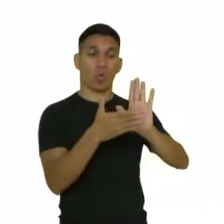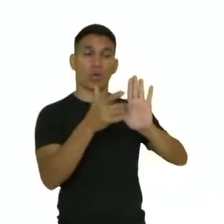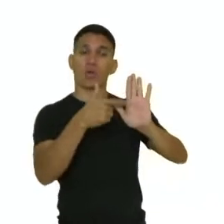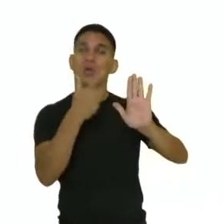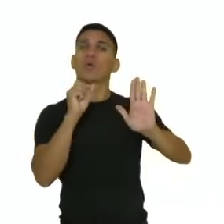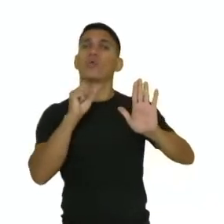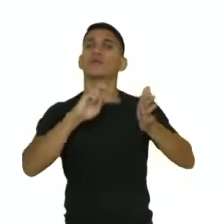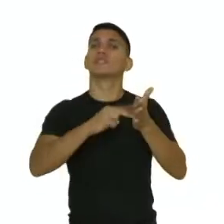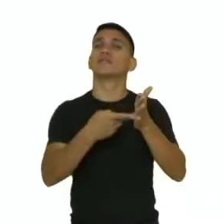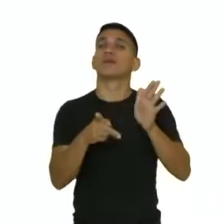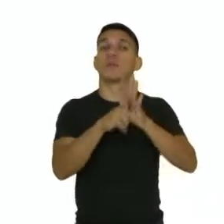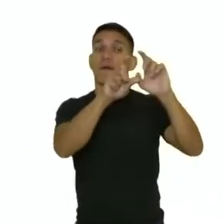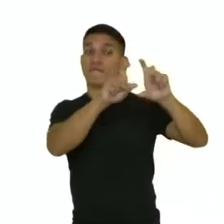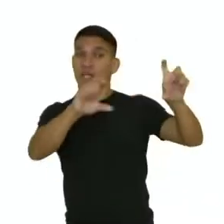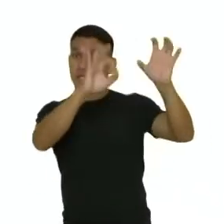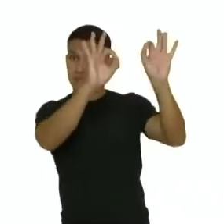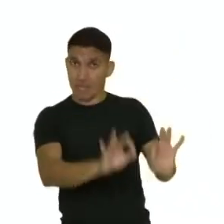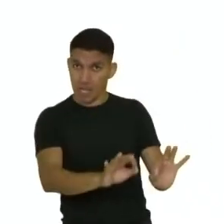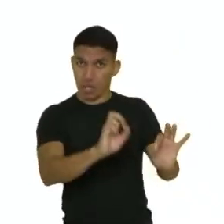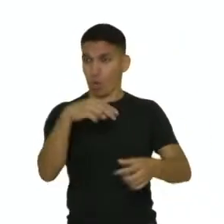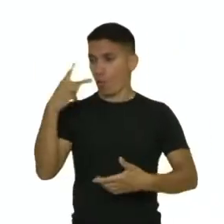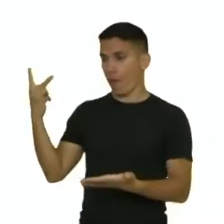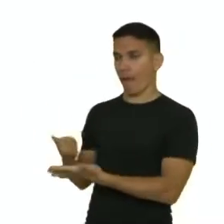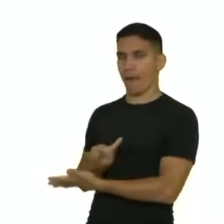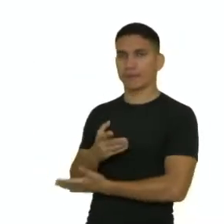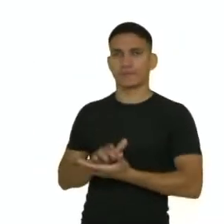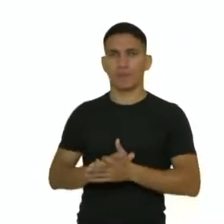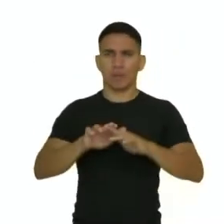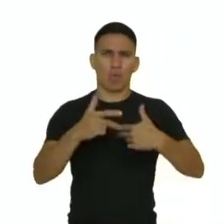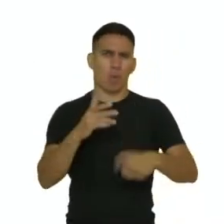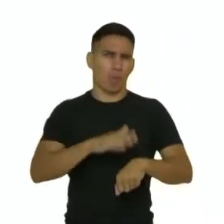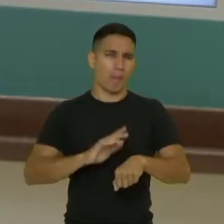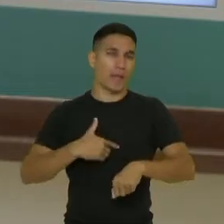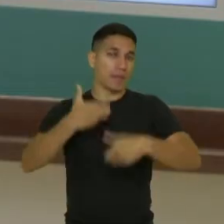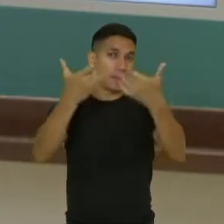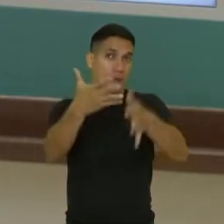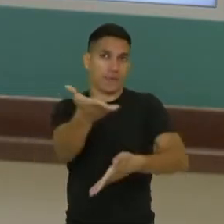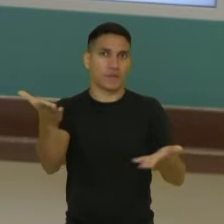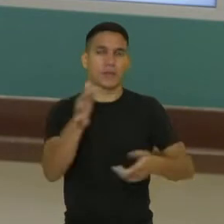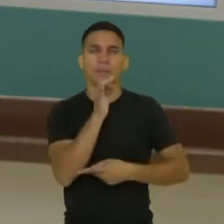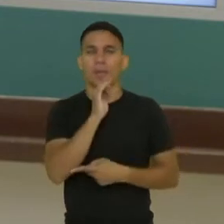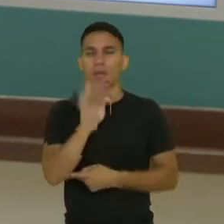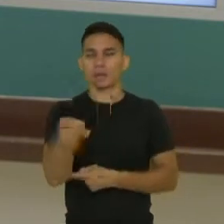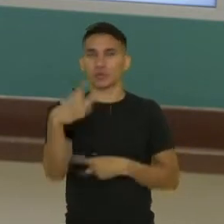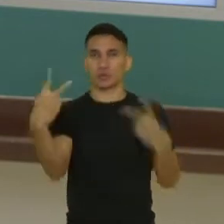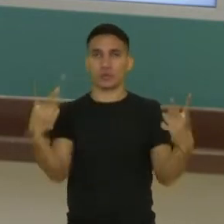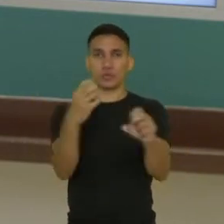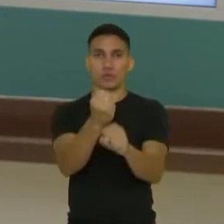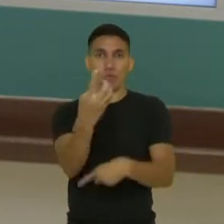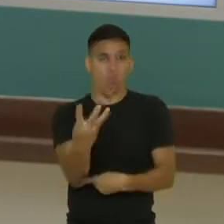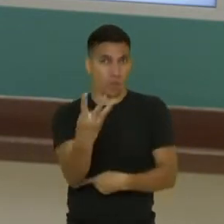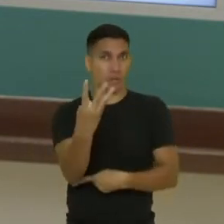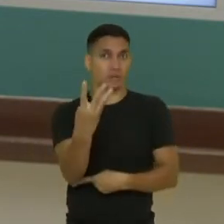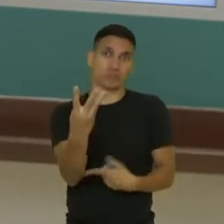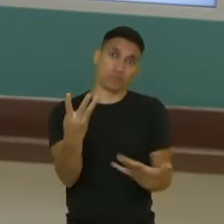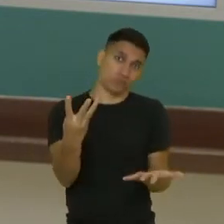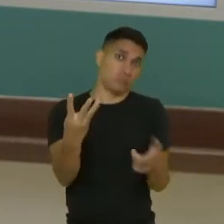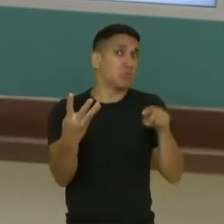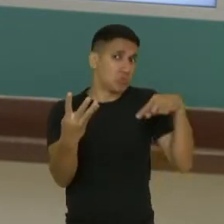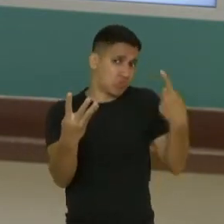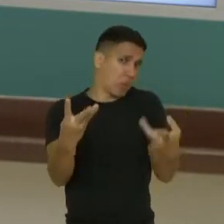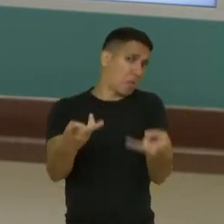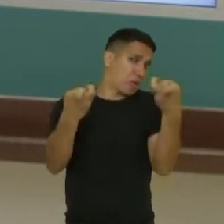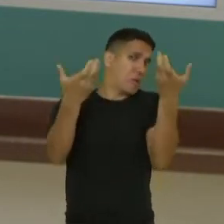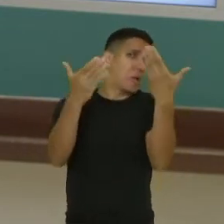ser verdadeira ou falsa, né? Então, quando eu digo para vocês assim, 2 mais 2 é igual a 4, a gente pode